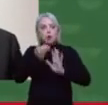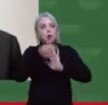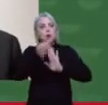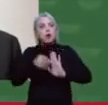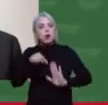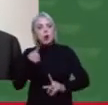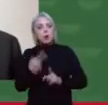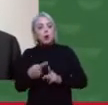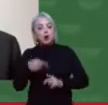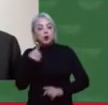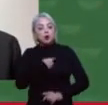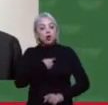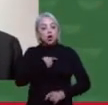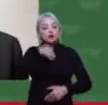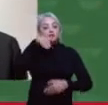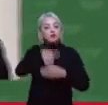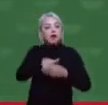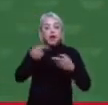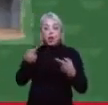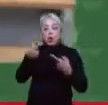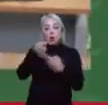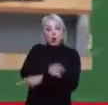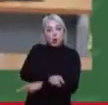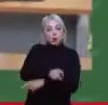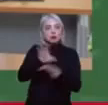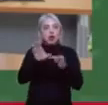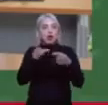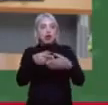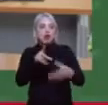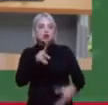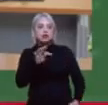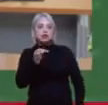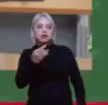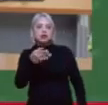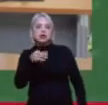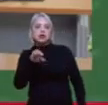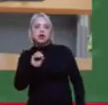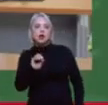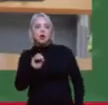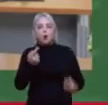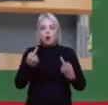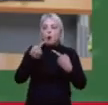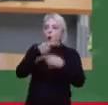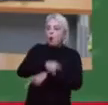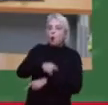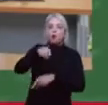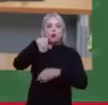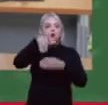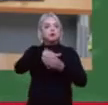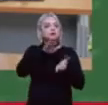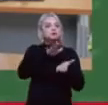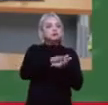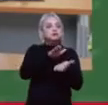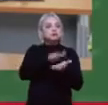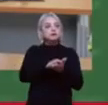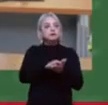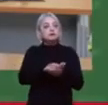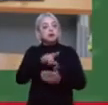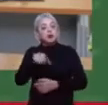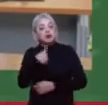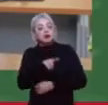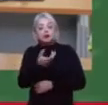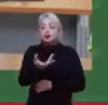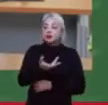o nosso voto é contrário ao distritão, por que nós somos contrários ao voto impresso. E que